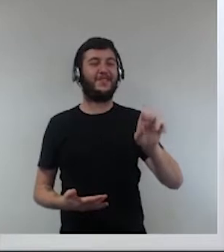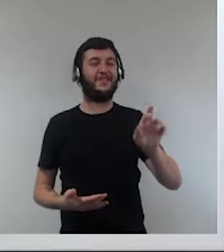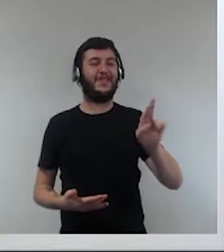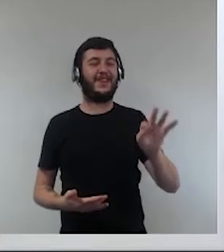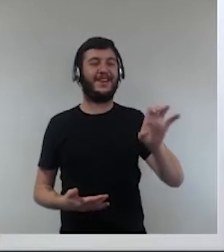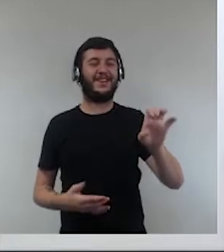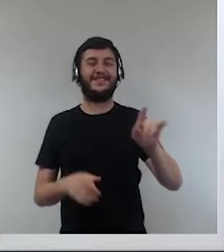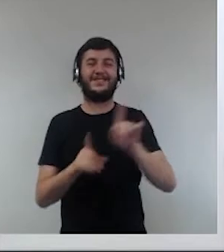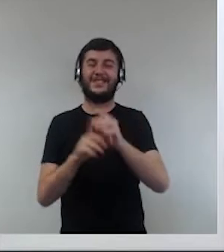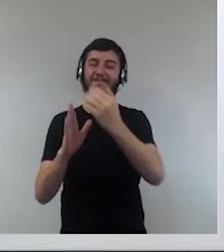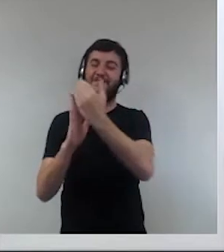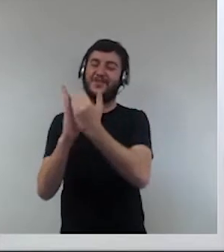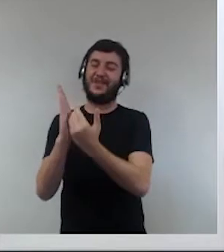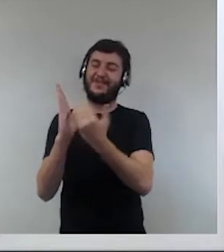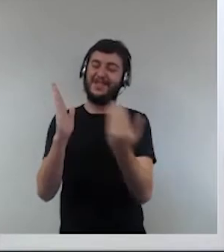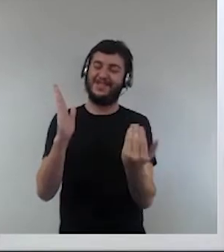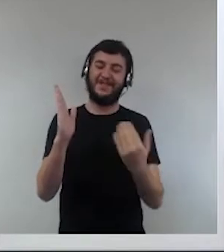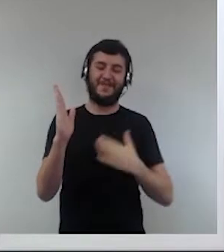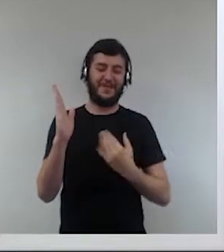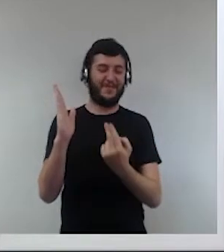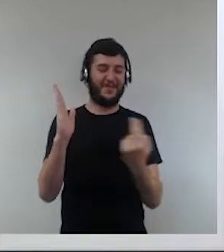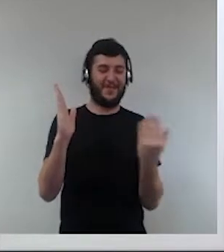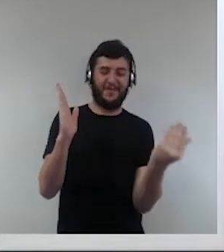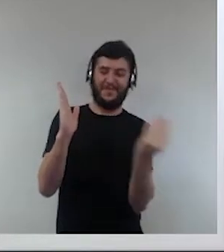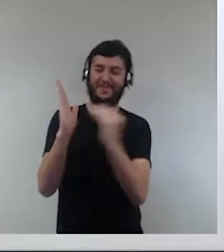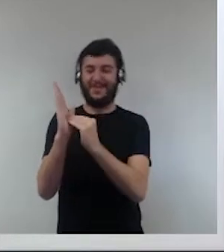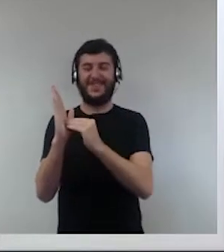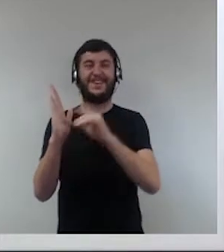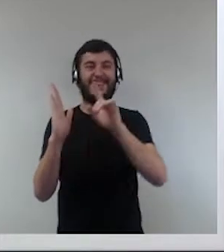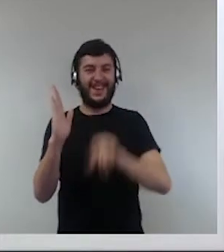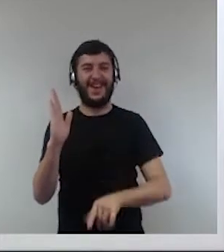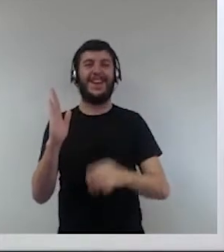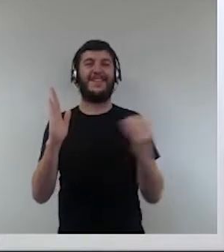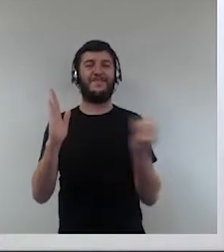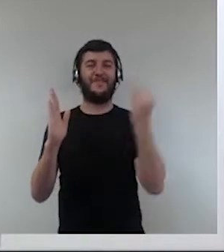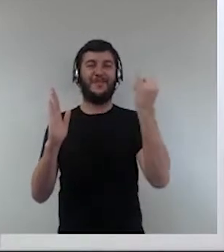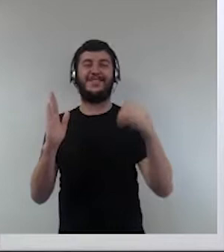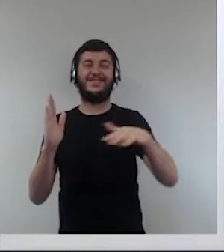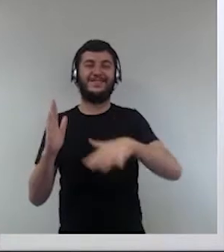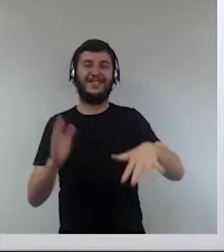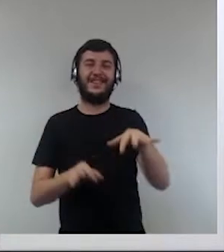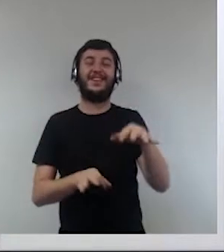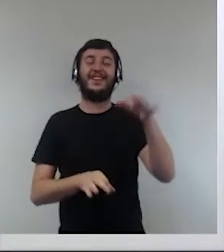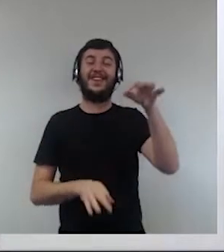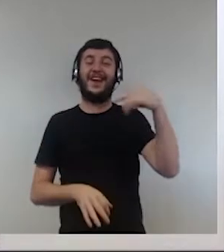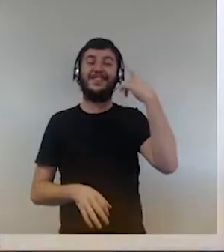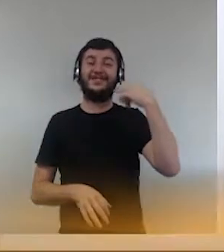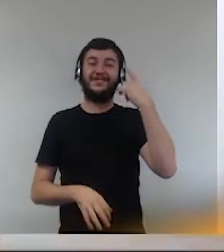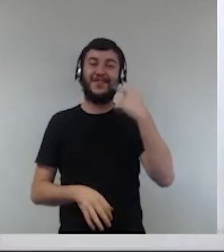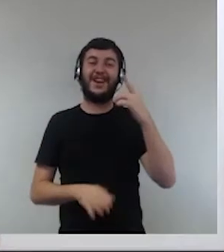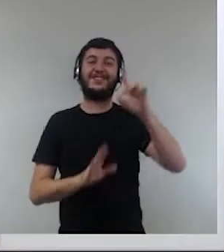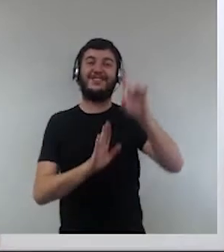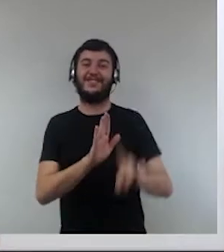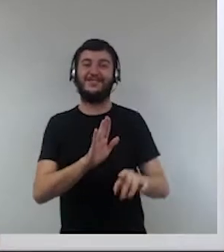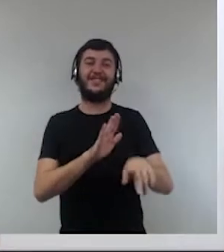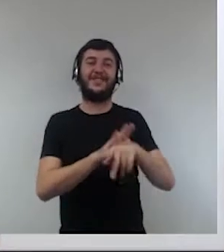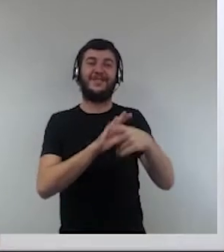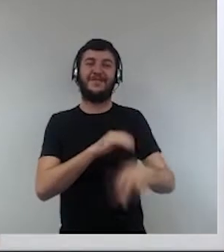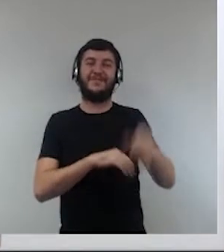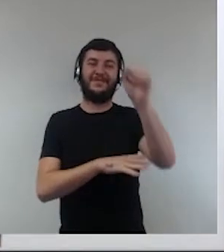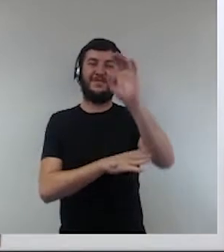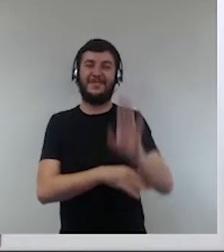na programação de um evento tão importante para a advocacia nacional, sempre foi, sobretudo no momento como este. Gostaria de